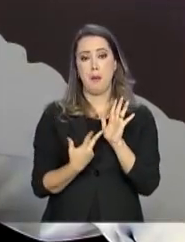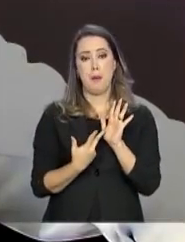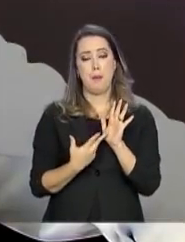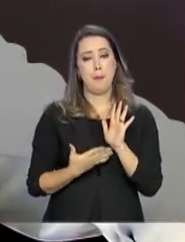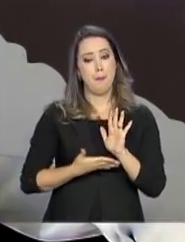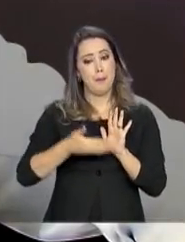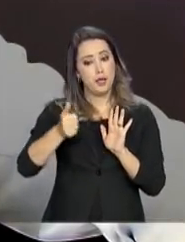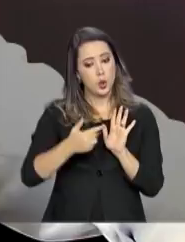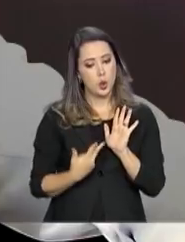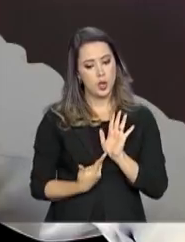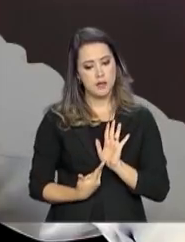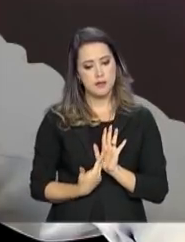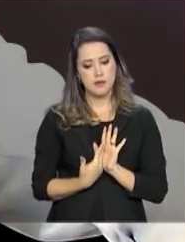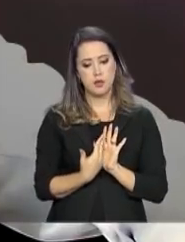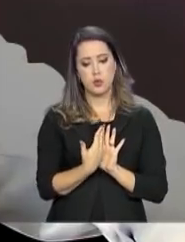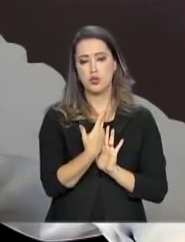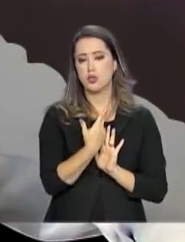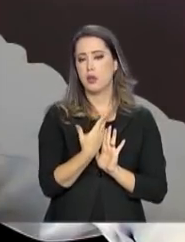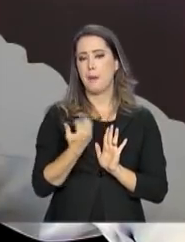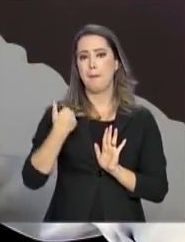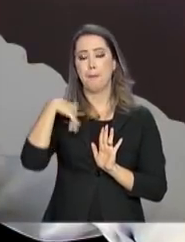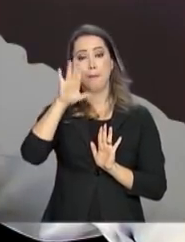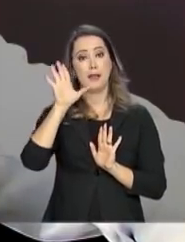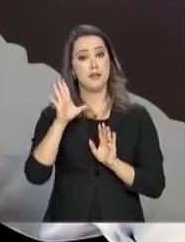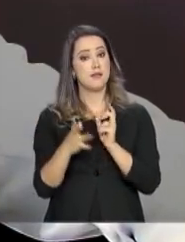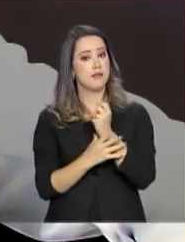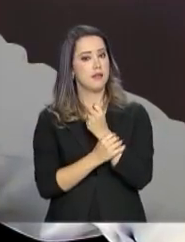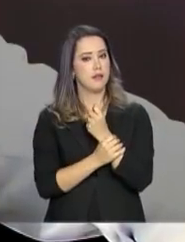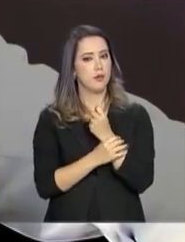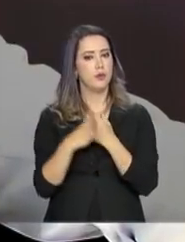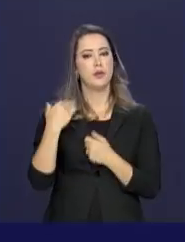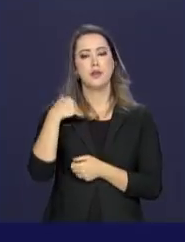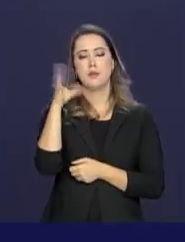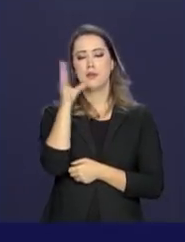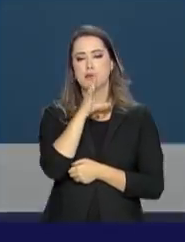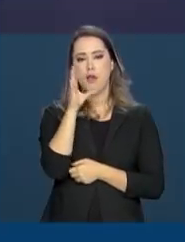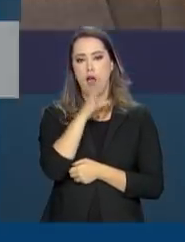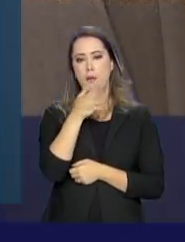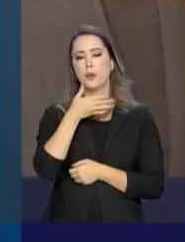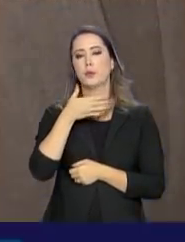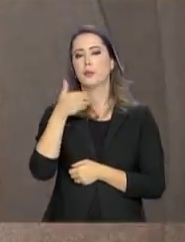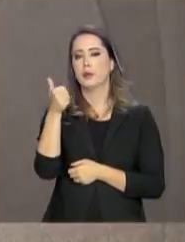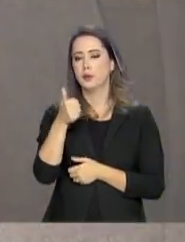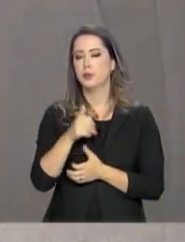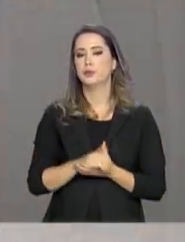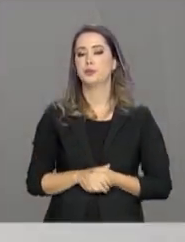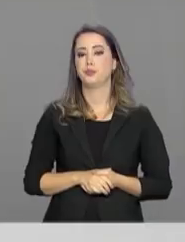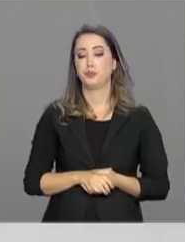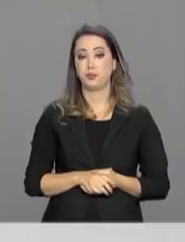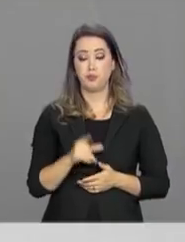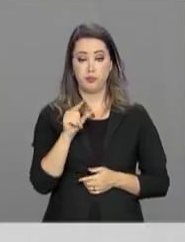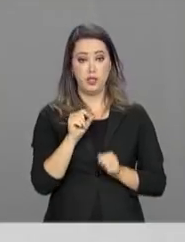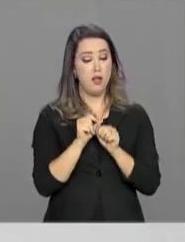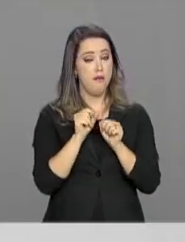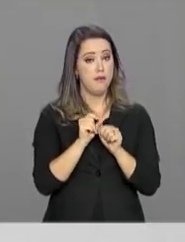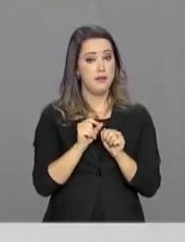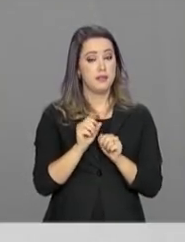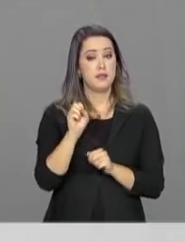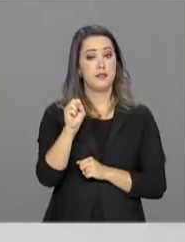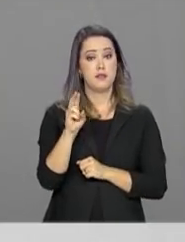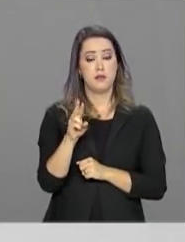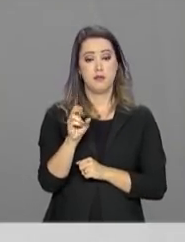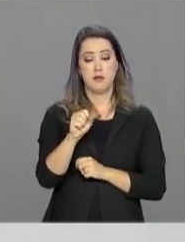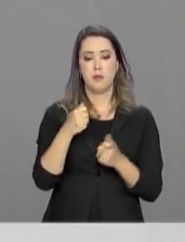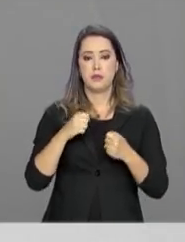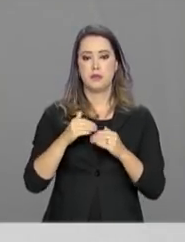é segura ea recuperação bem mais rápida para fazer a cirurgia pelo sistema único de saúde é